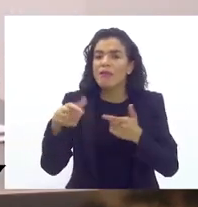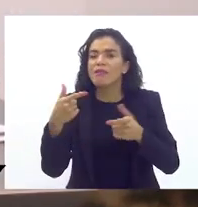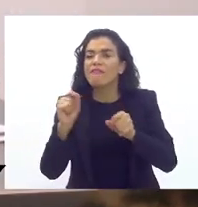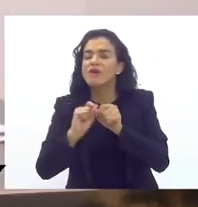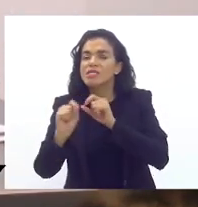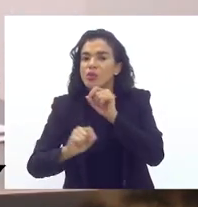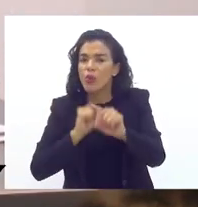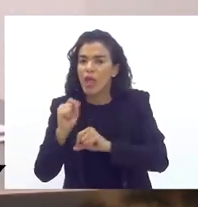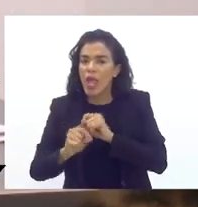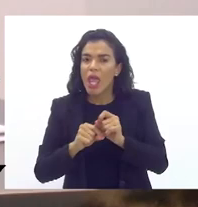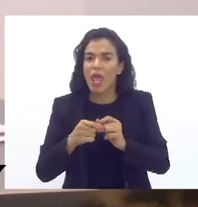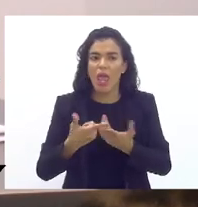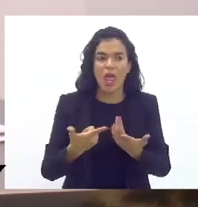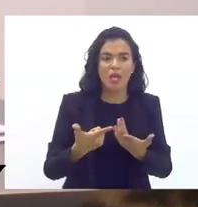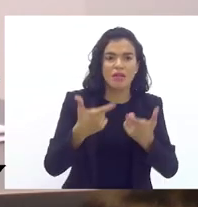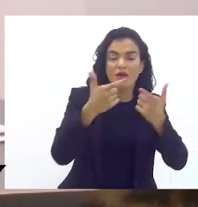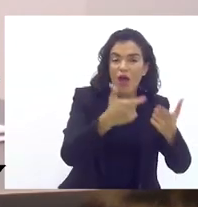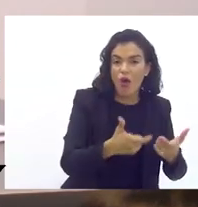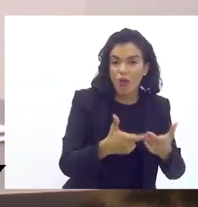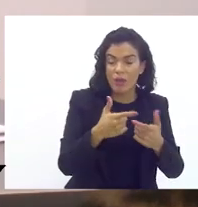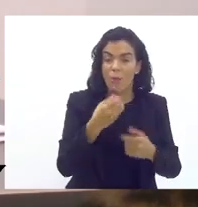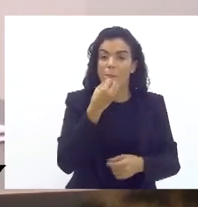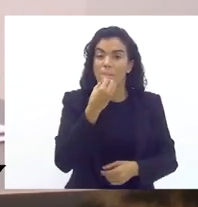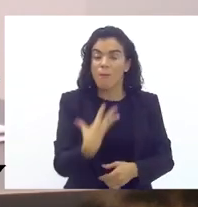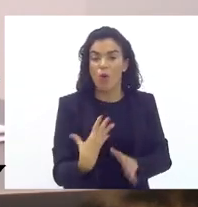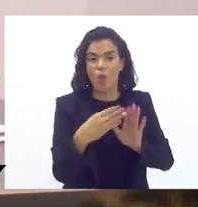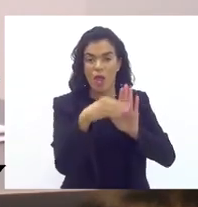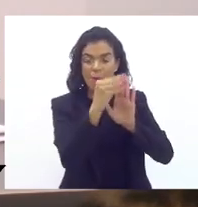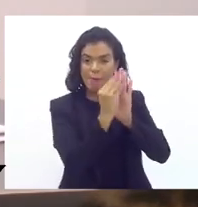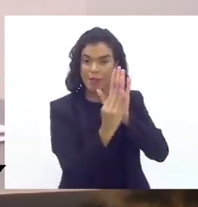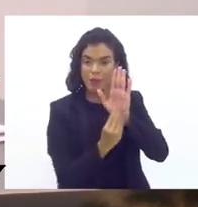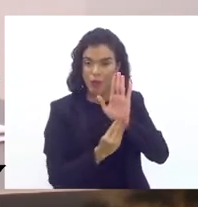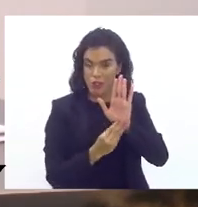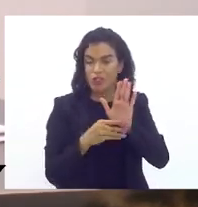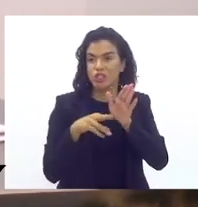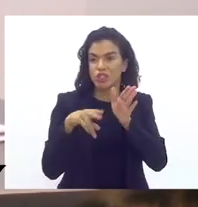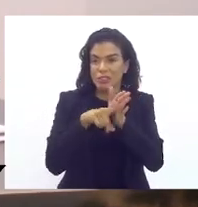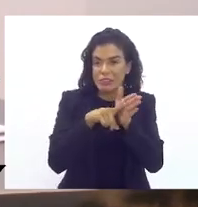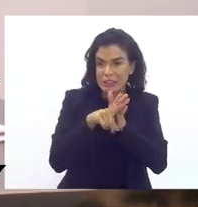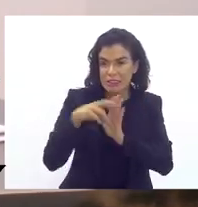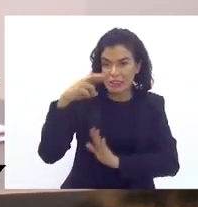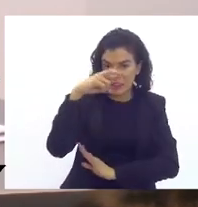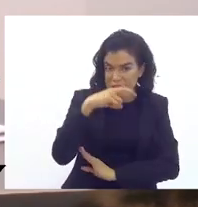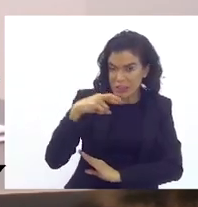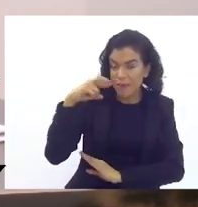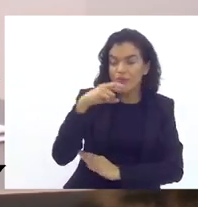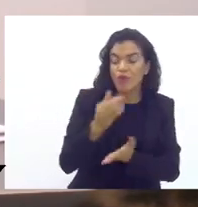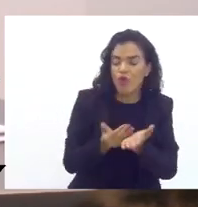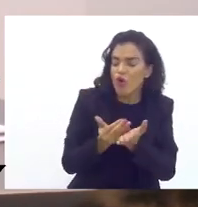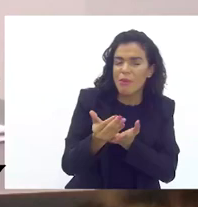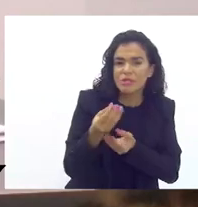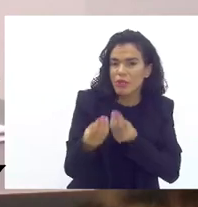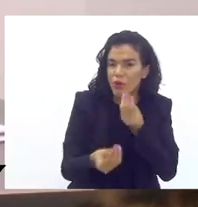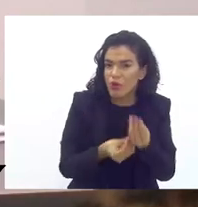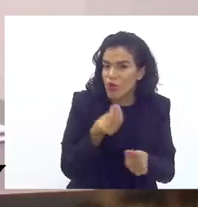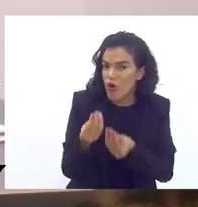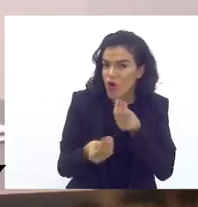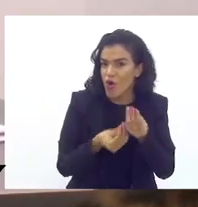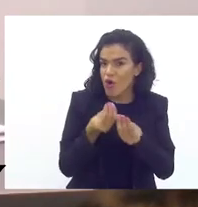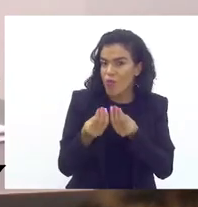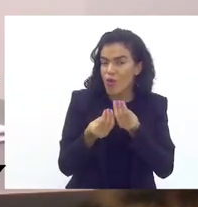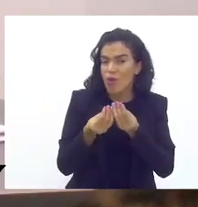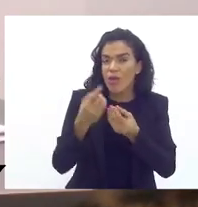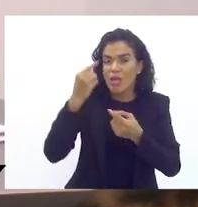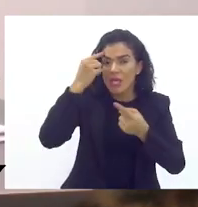checagem de evidências uma boa metodologia de investigação ela se elabora a partir de construção de